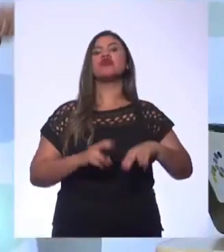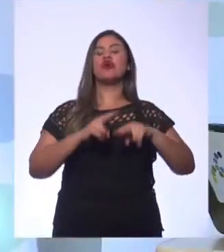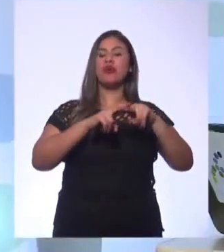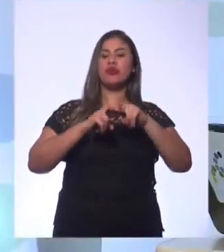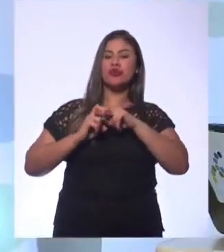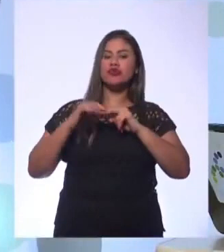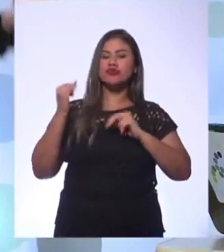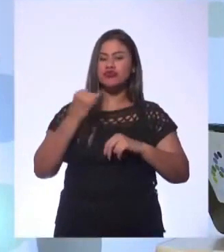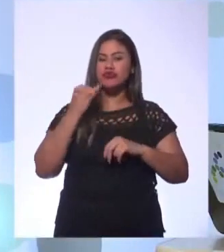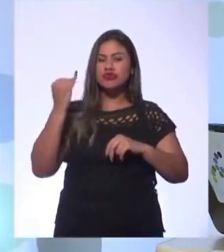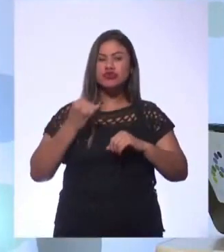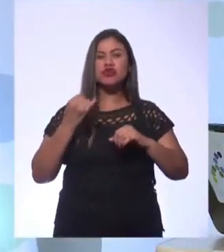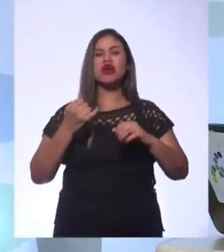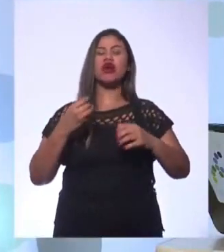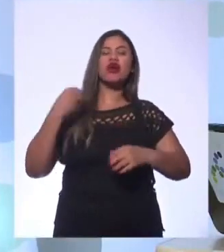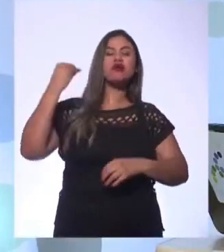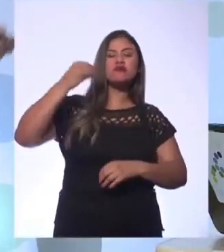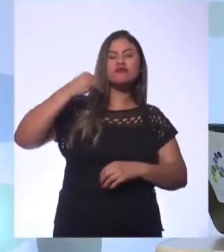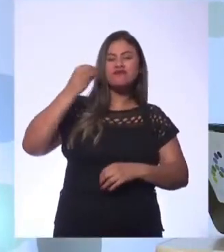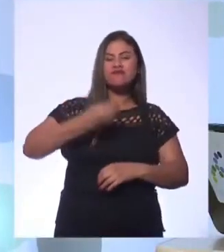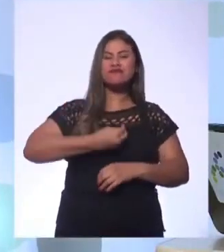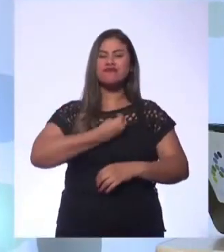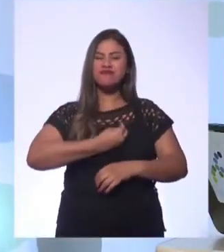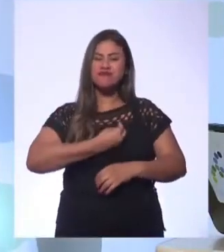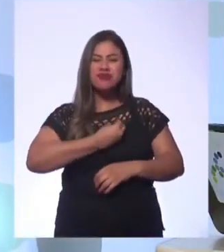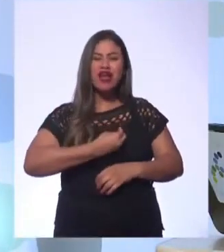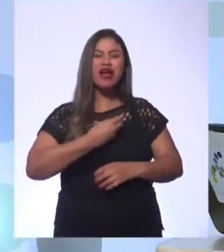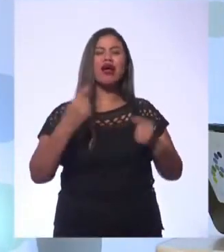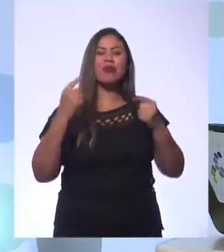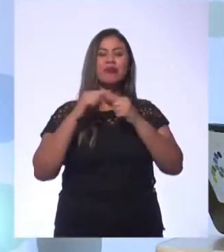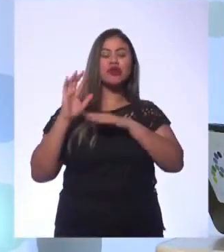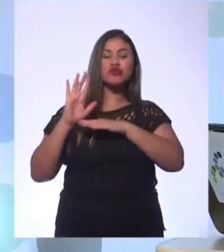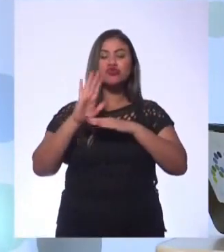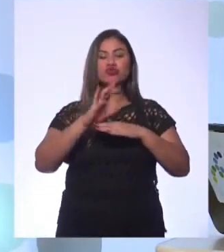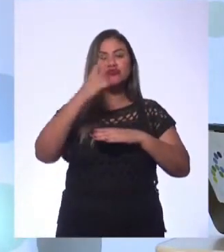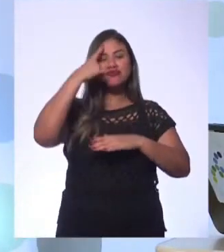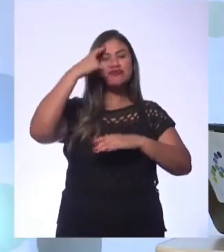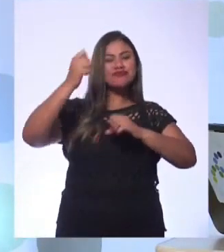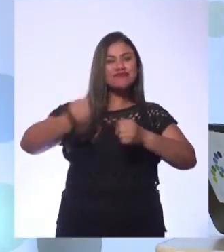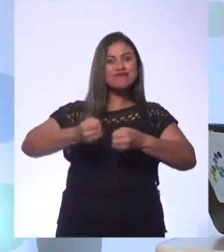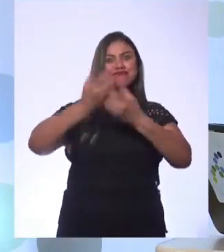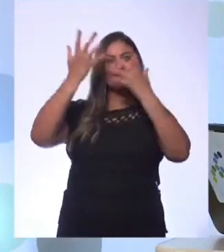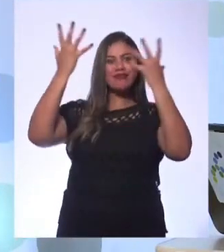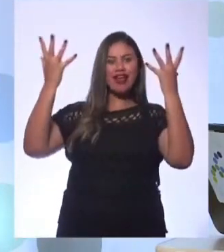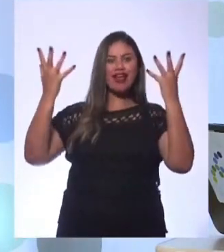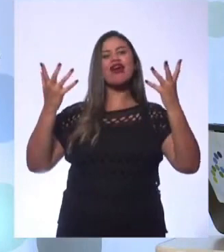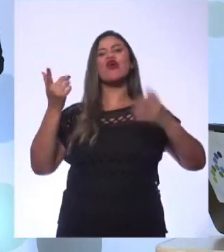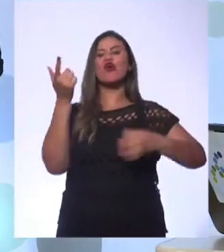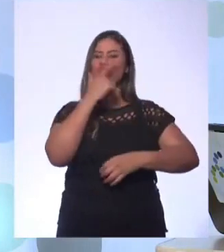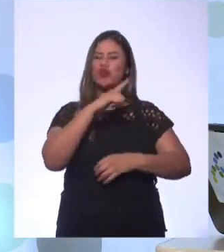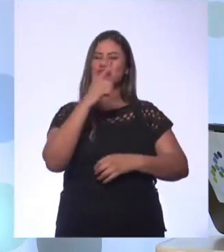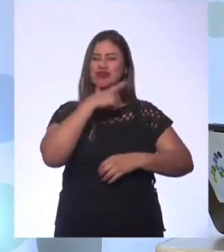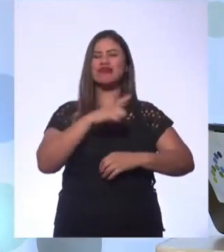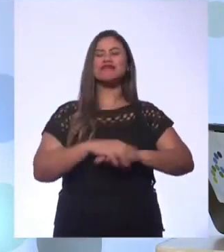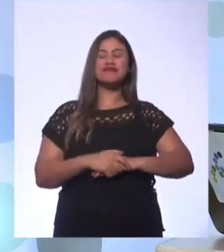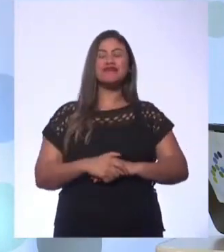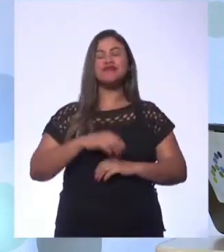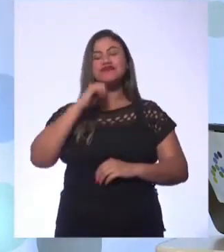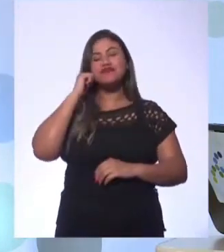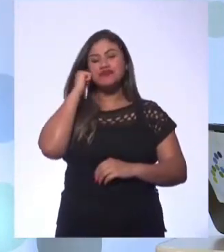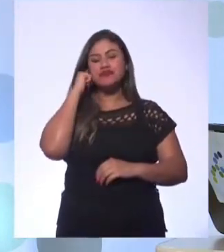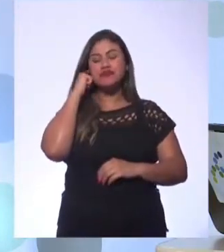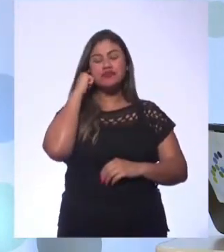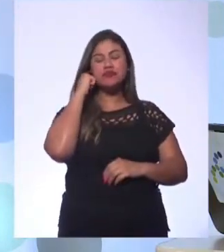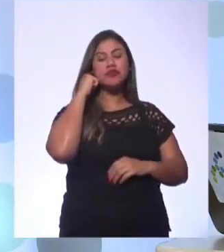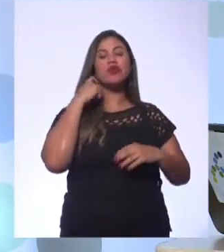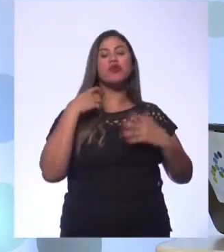os workshops, as vivências, as imersões, justamente para que essa criatividade ela aflore mais, né? Então, quando a gente vai